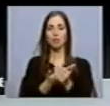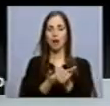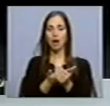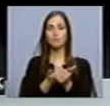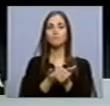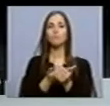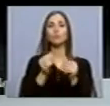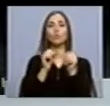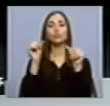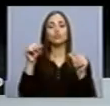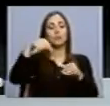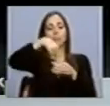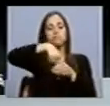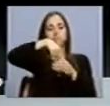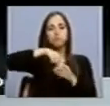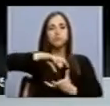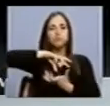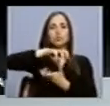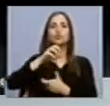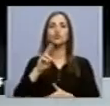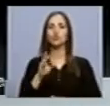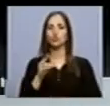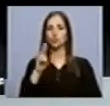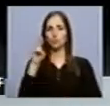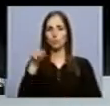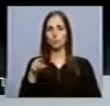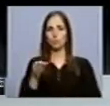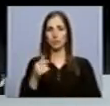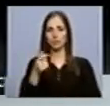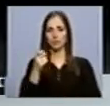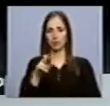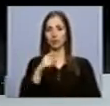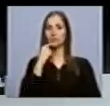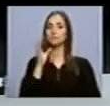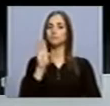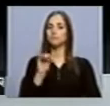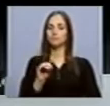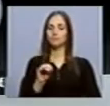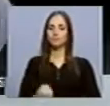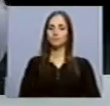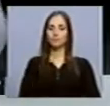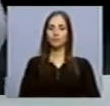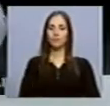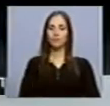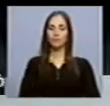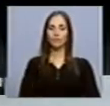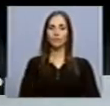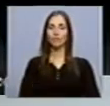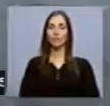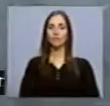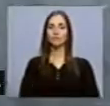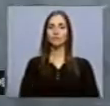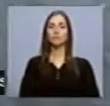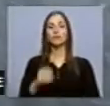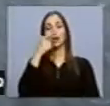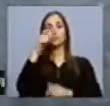sistema meteorológico em Júpiter. Mas há mais. Do interior. Os cientistas, antes da Juno, e até se calhar até mesmo